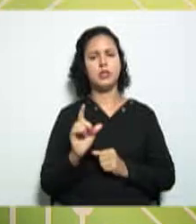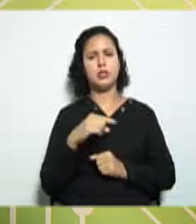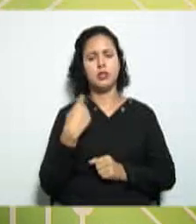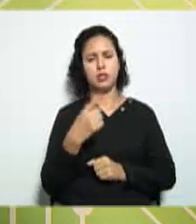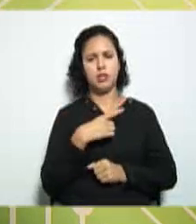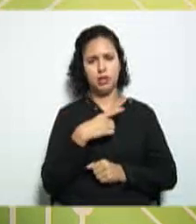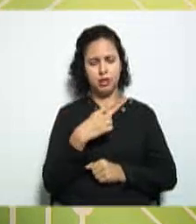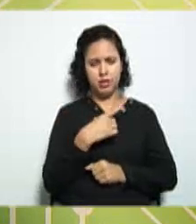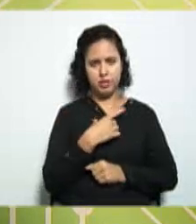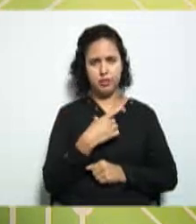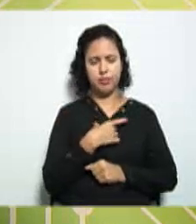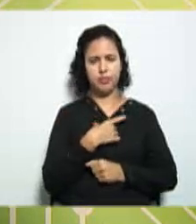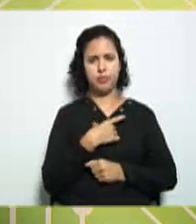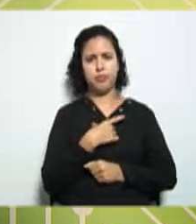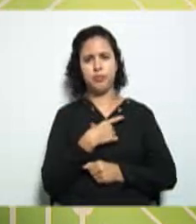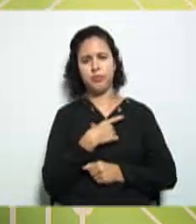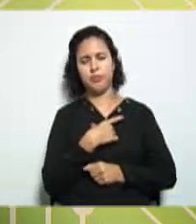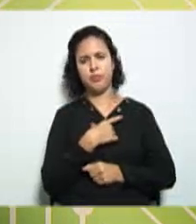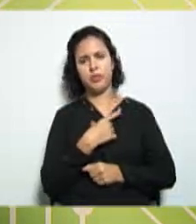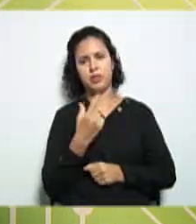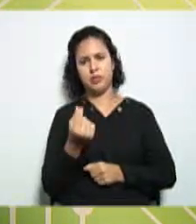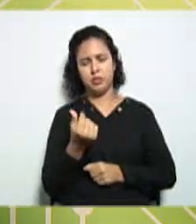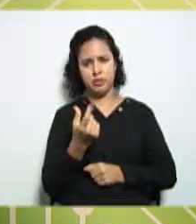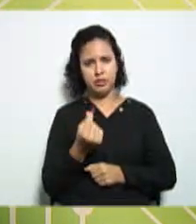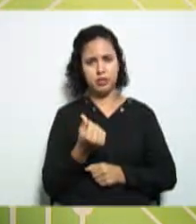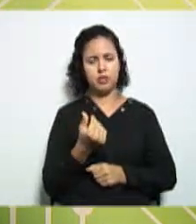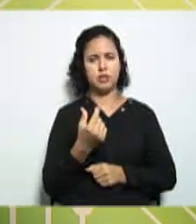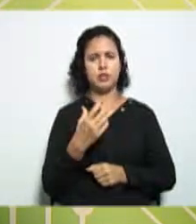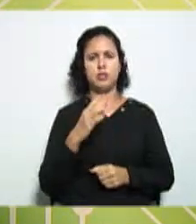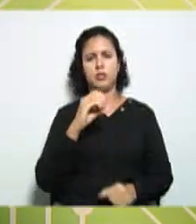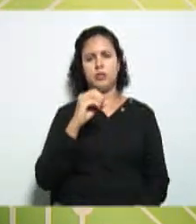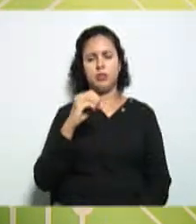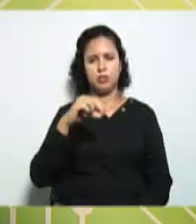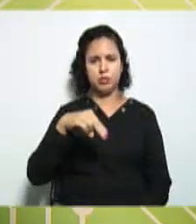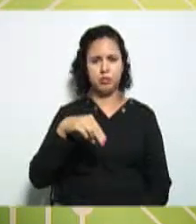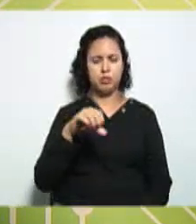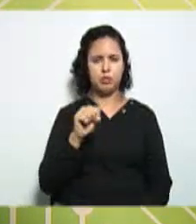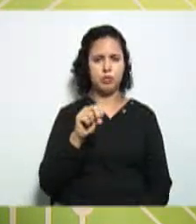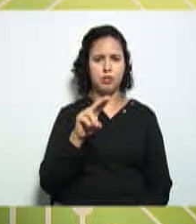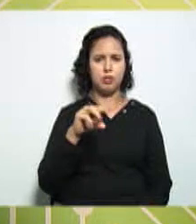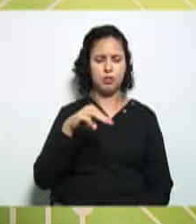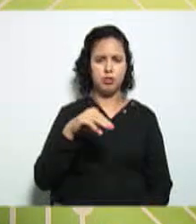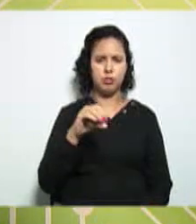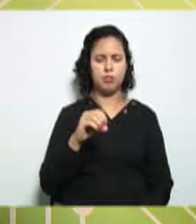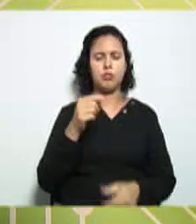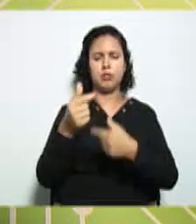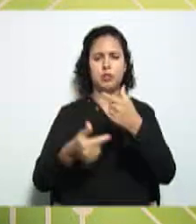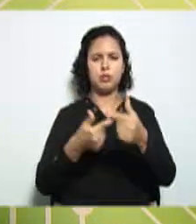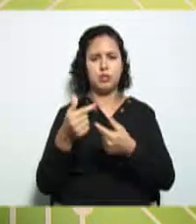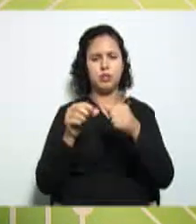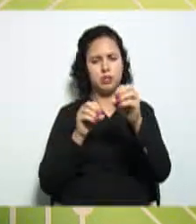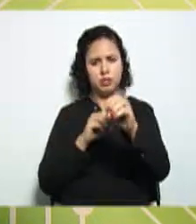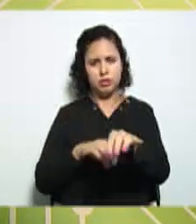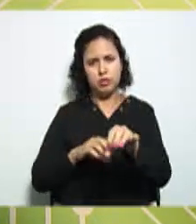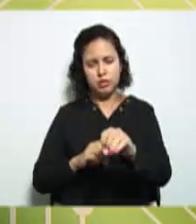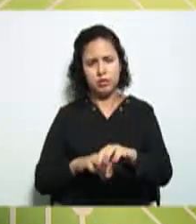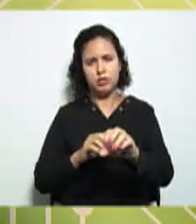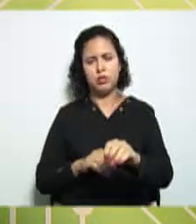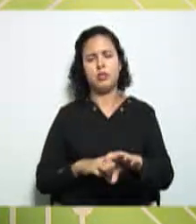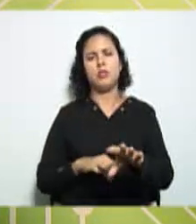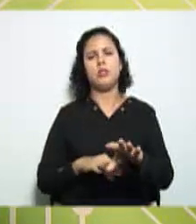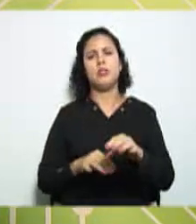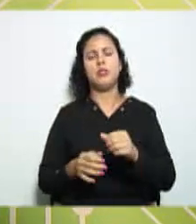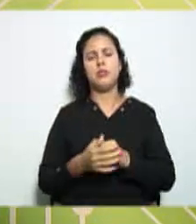realmente o agropecuário, né, o de crédito, de consumo, de minério, de trabalho, né, o de educação em